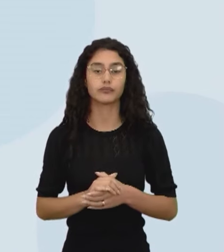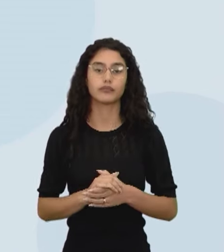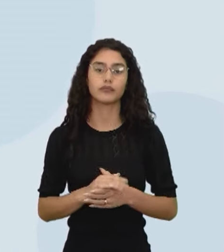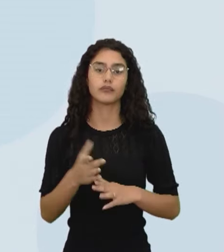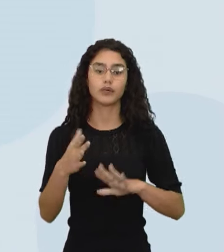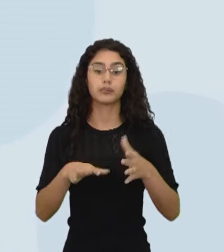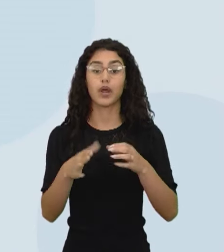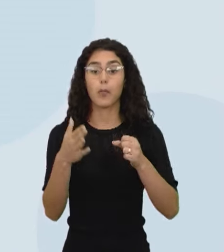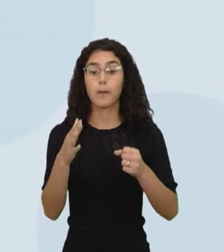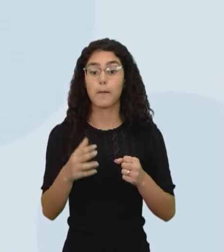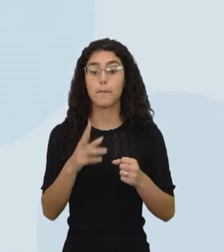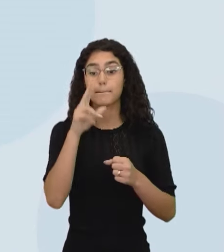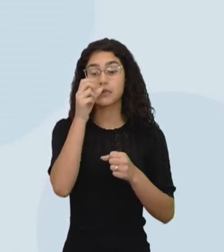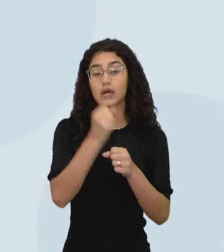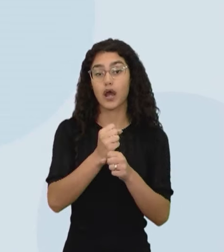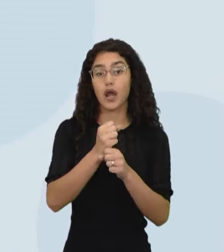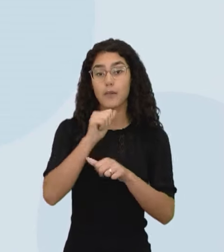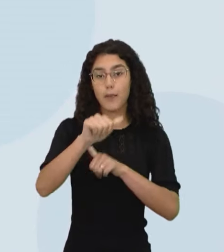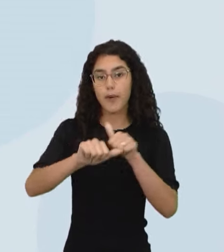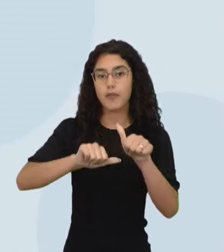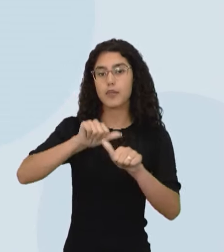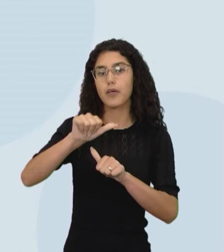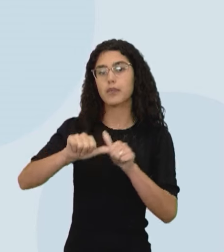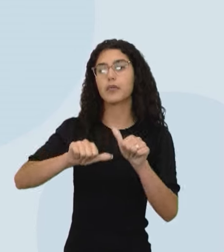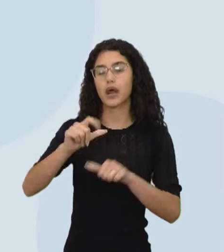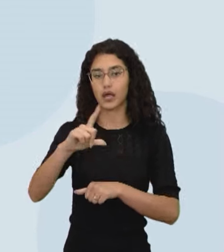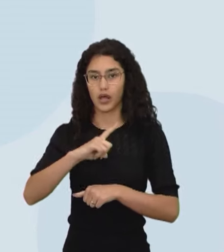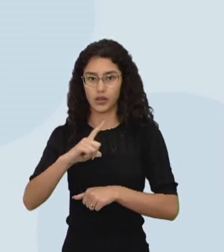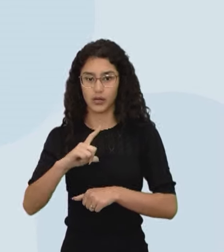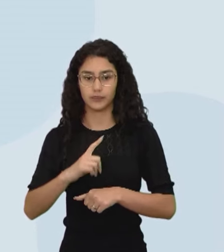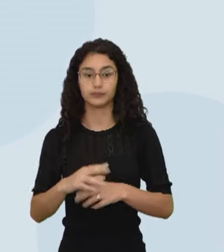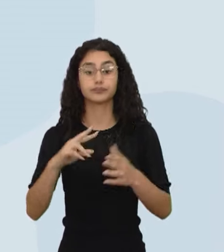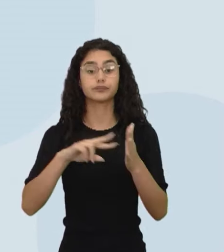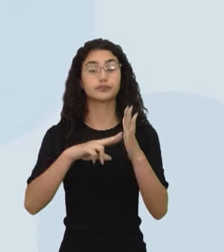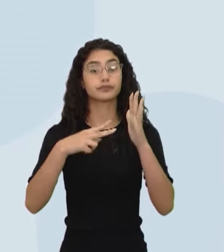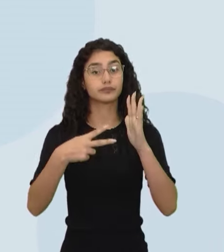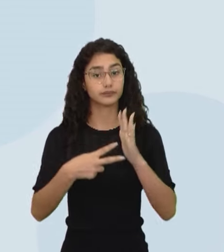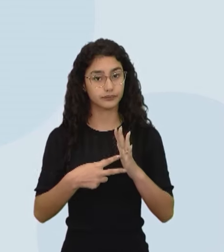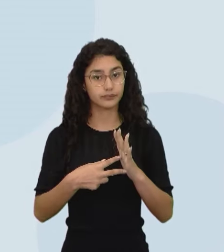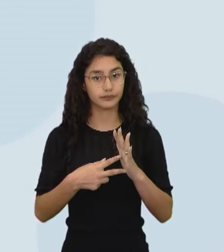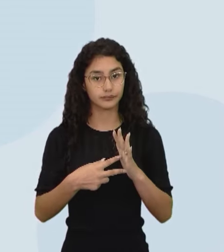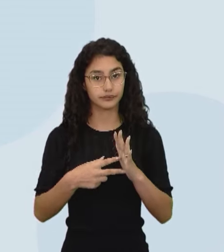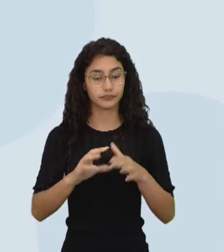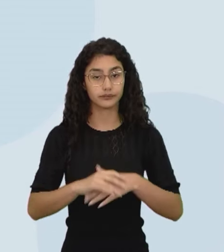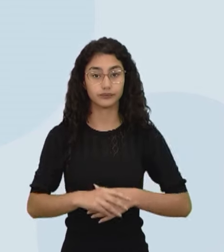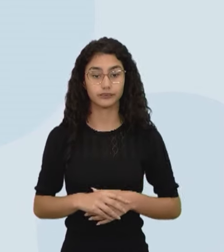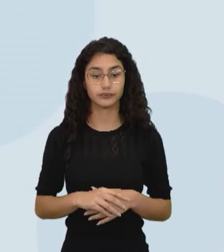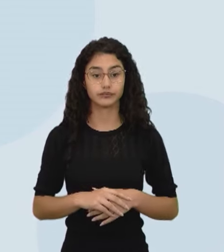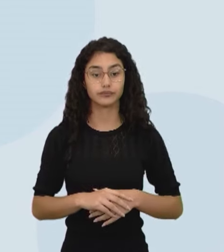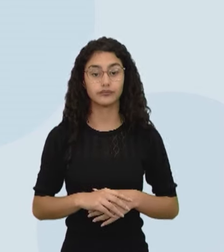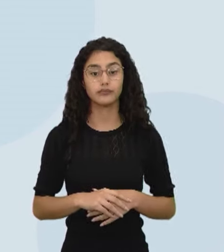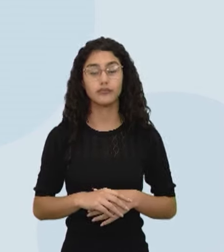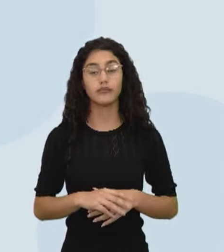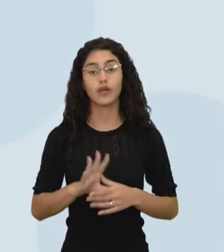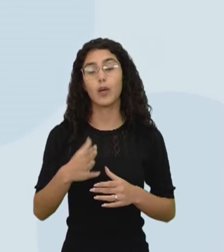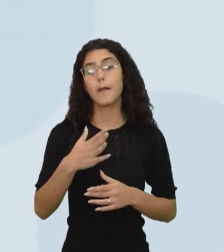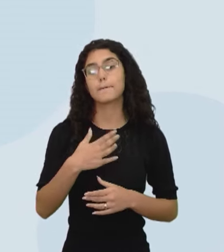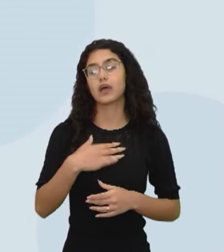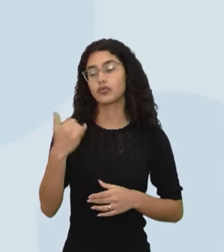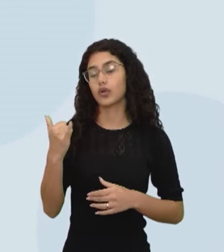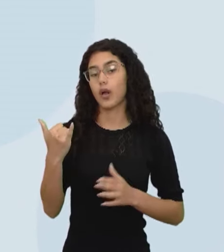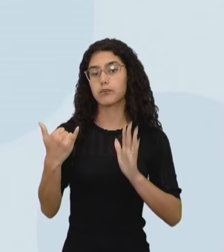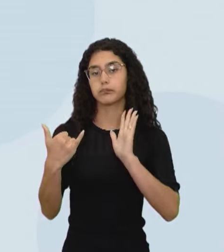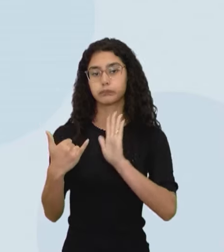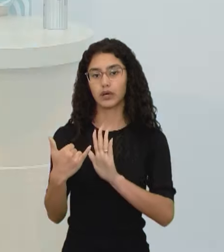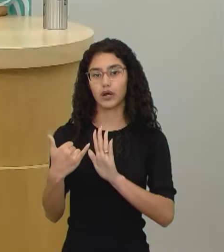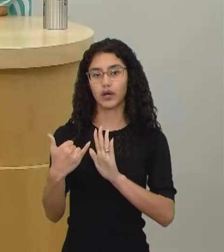seja forçado a mudar aquele estado por forças aplicadas sobre ele. O que isso significa? Meu celular vai ficar parado em